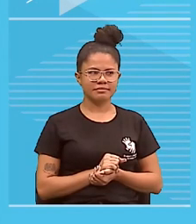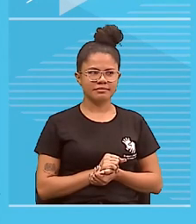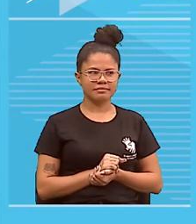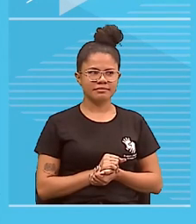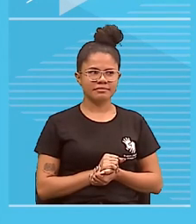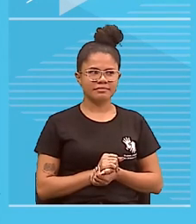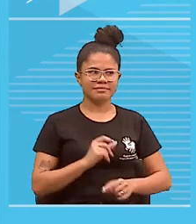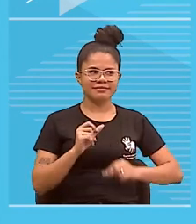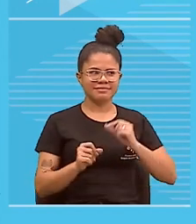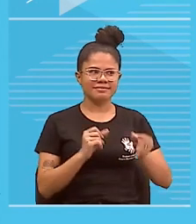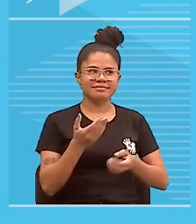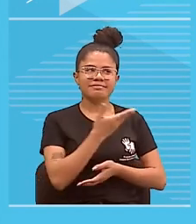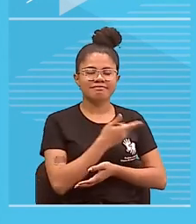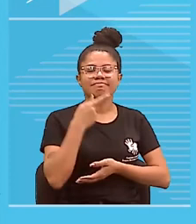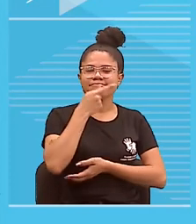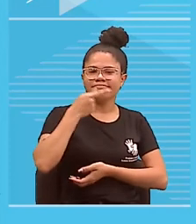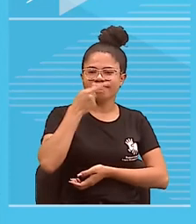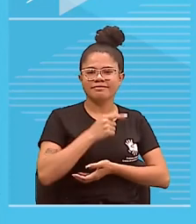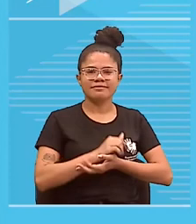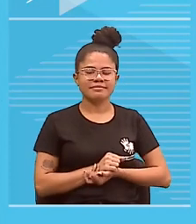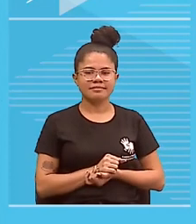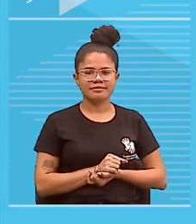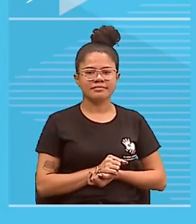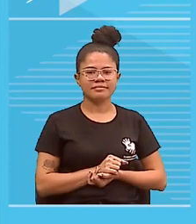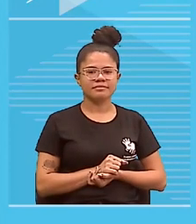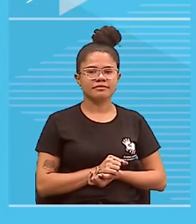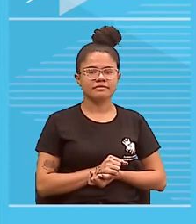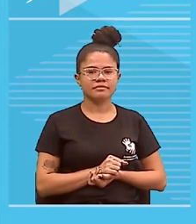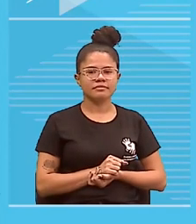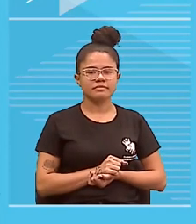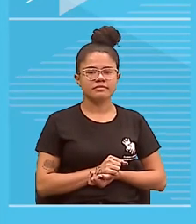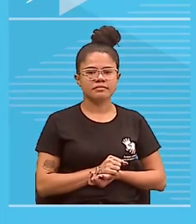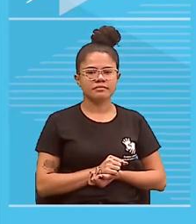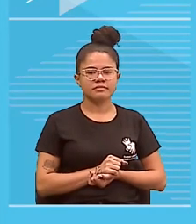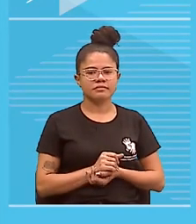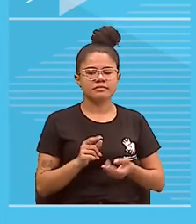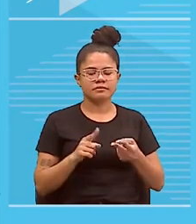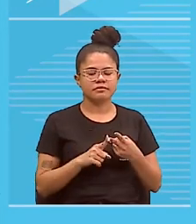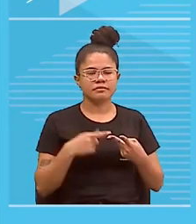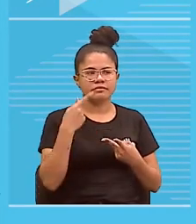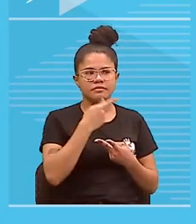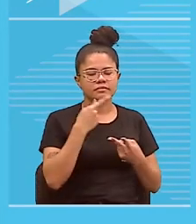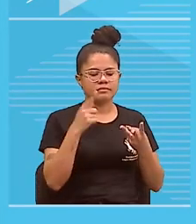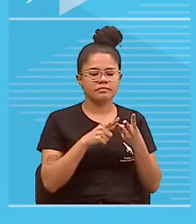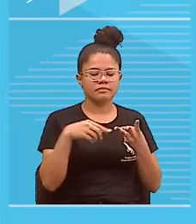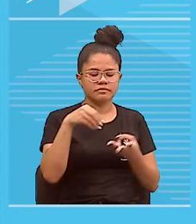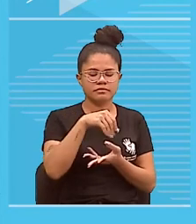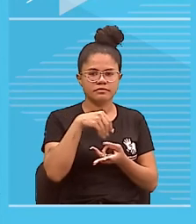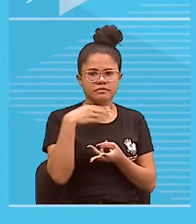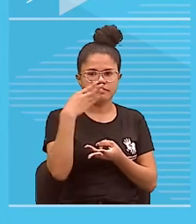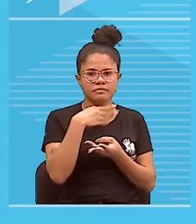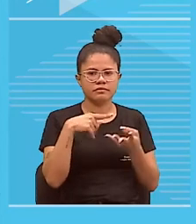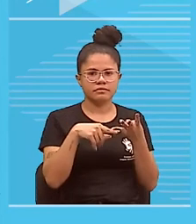de glicose unidade de glicose celulose micro gênio amido